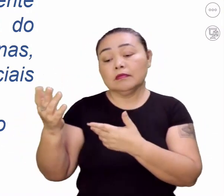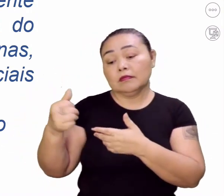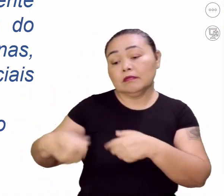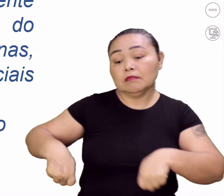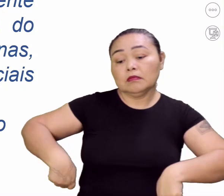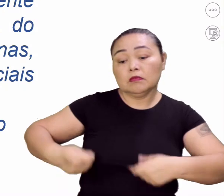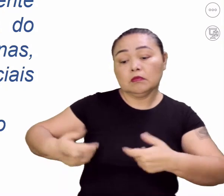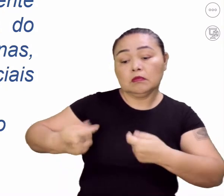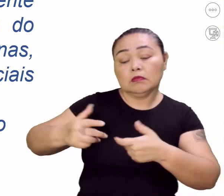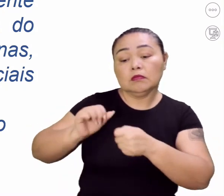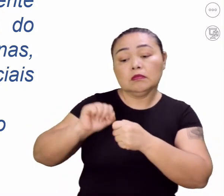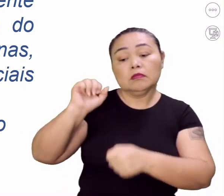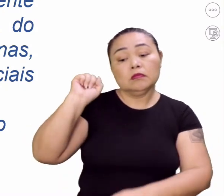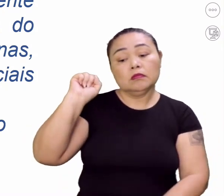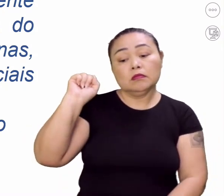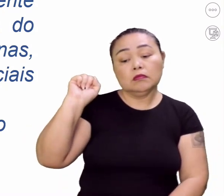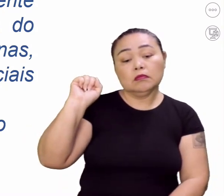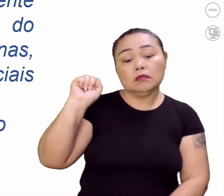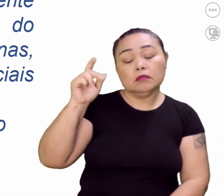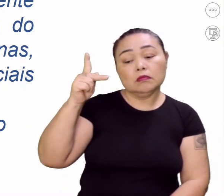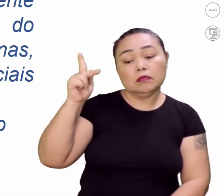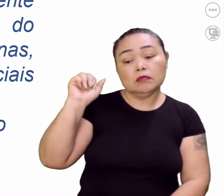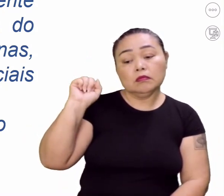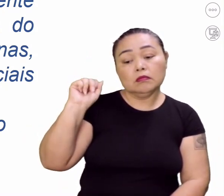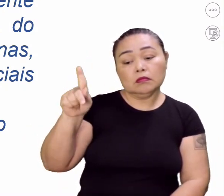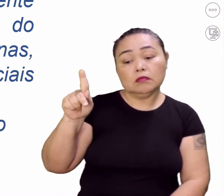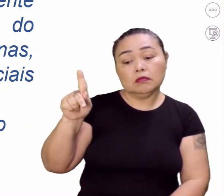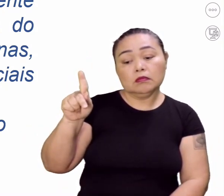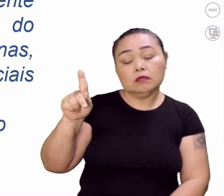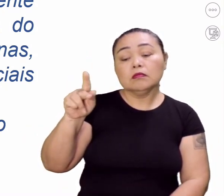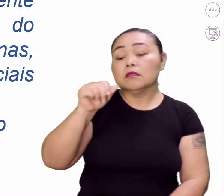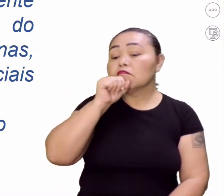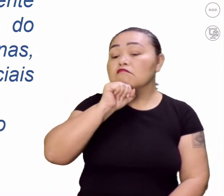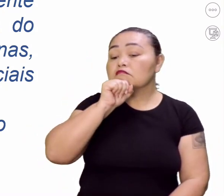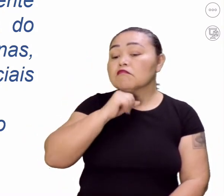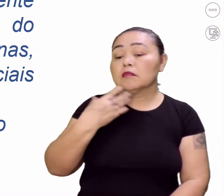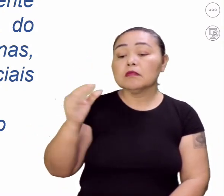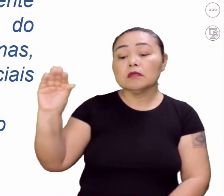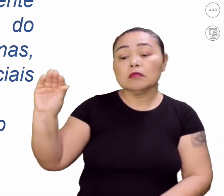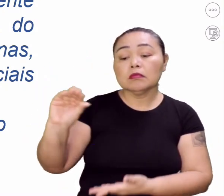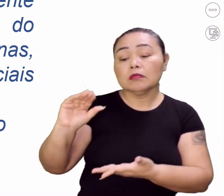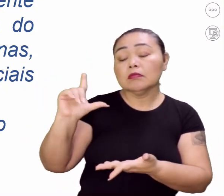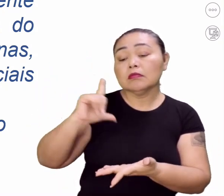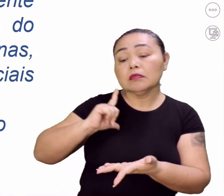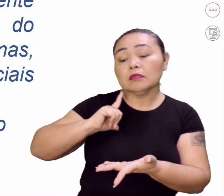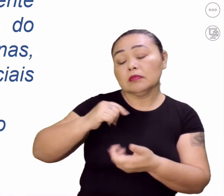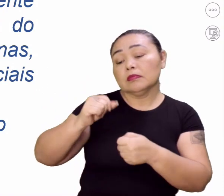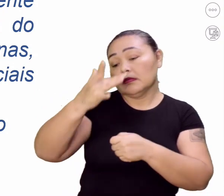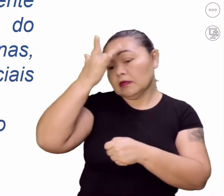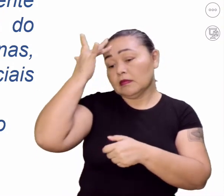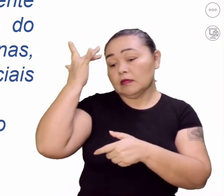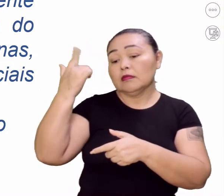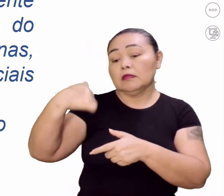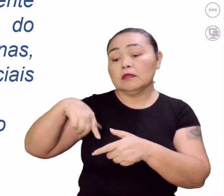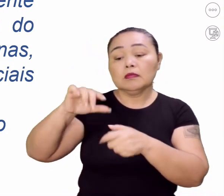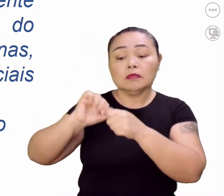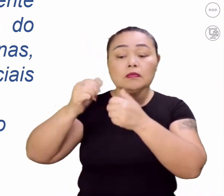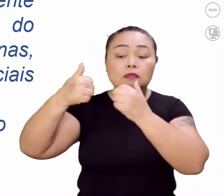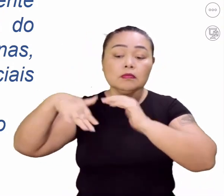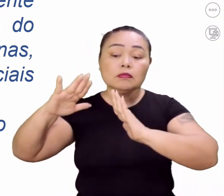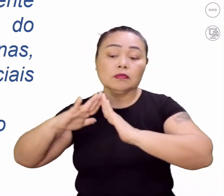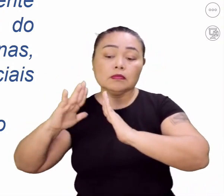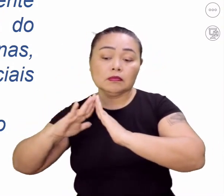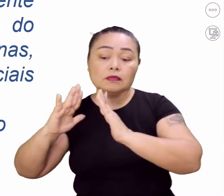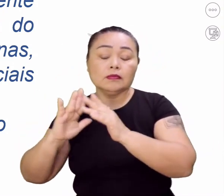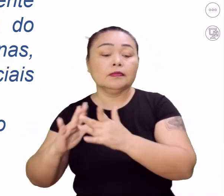previdenciário, galera, é o gasto que é para pagamento de idosos, Muito pessoas que já estão inativos, já estão